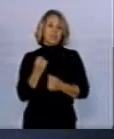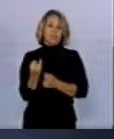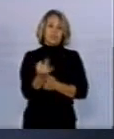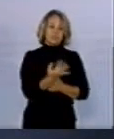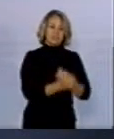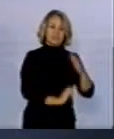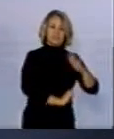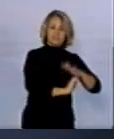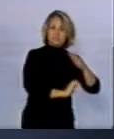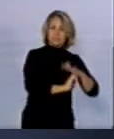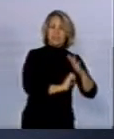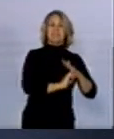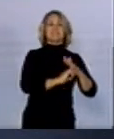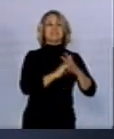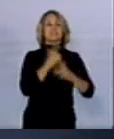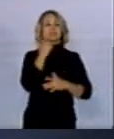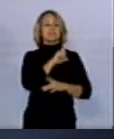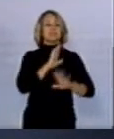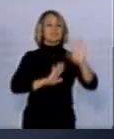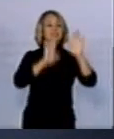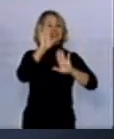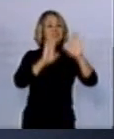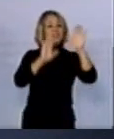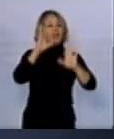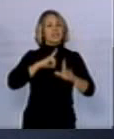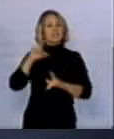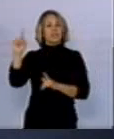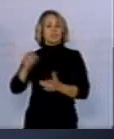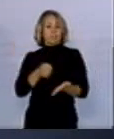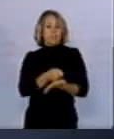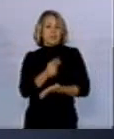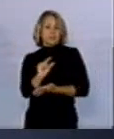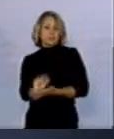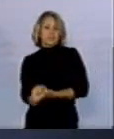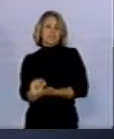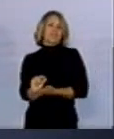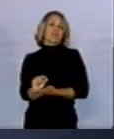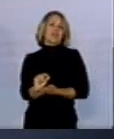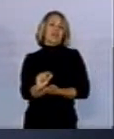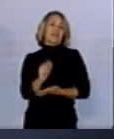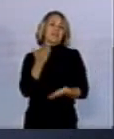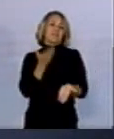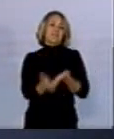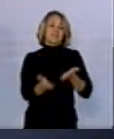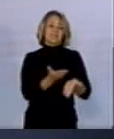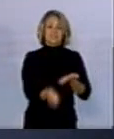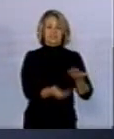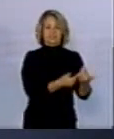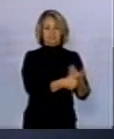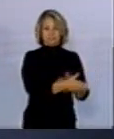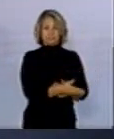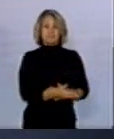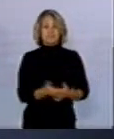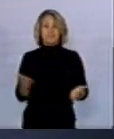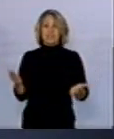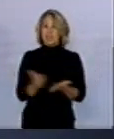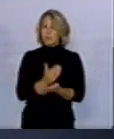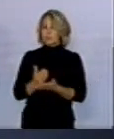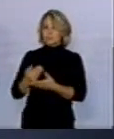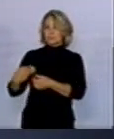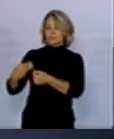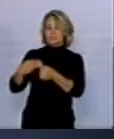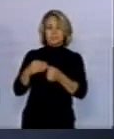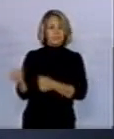na licitação, pagaram preço mínimo, não conseguiram viabilizar seu negócio, saíram do mercado, e novos municípios não foram